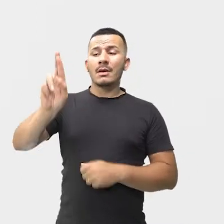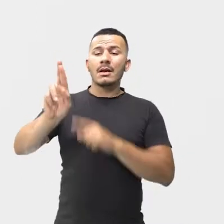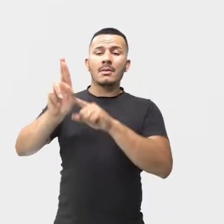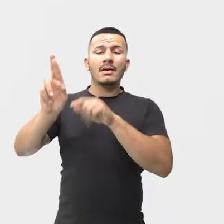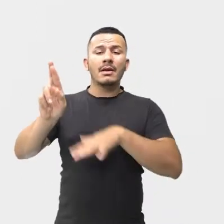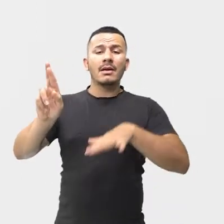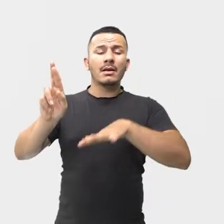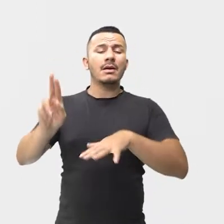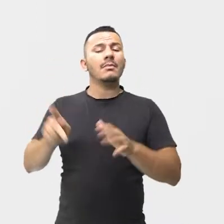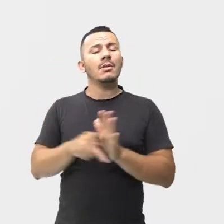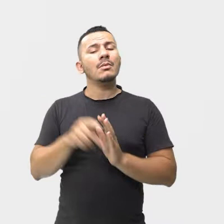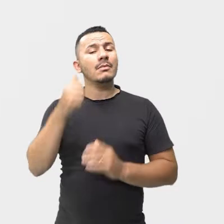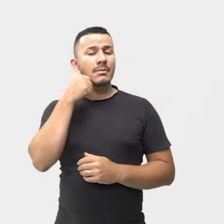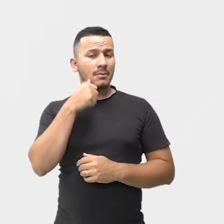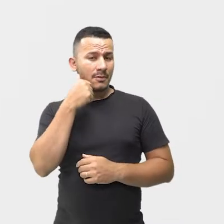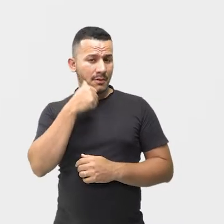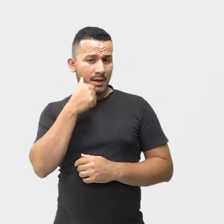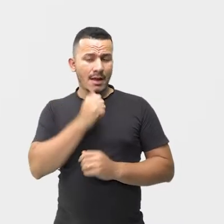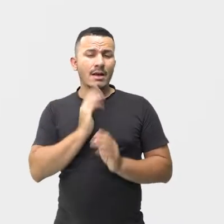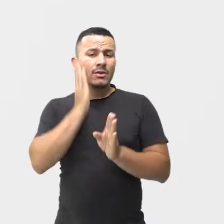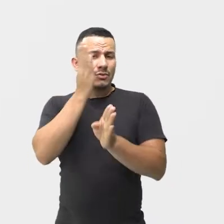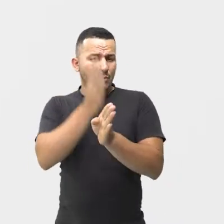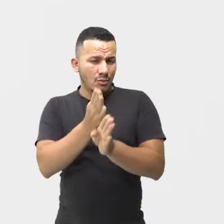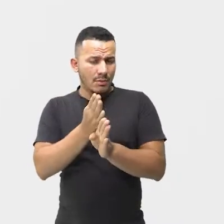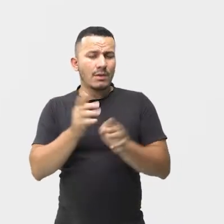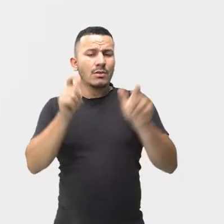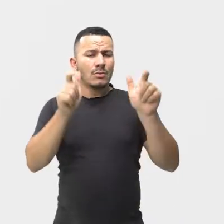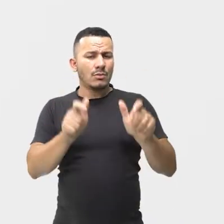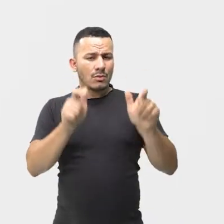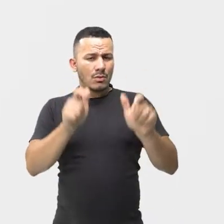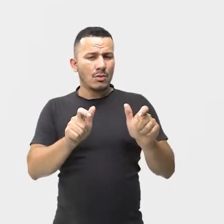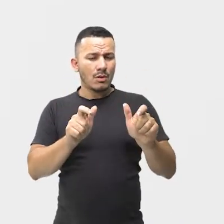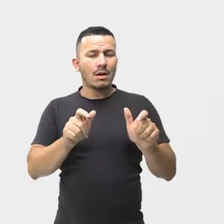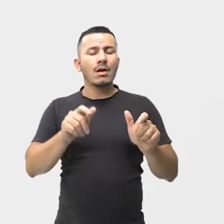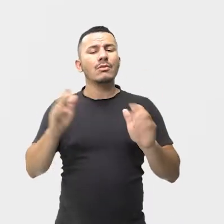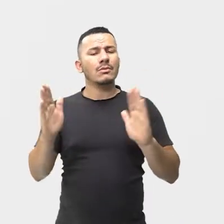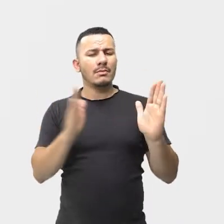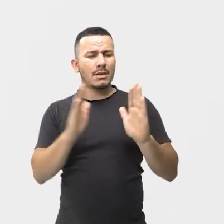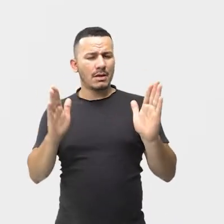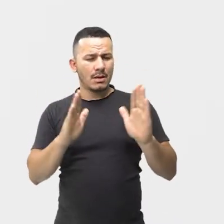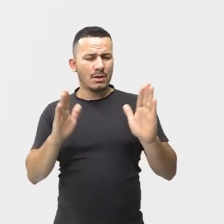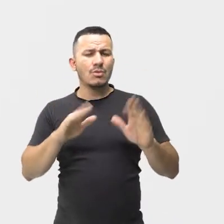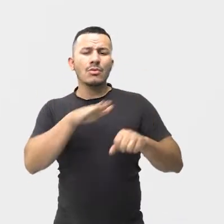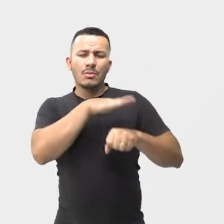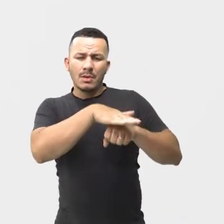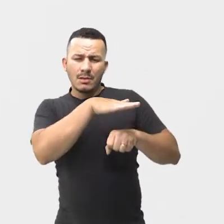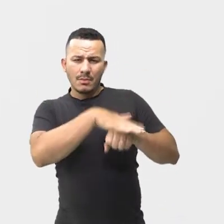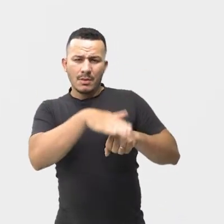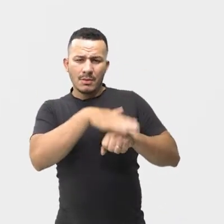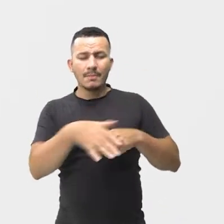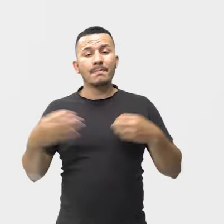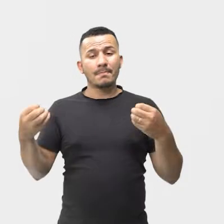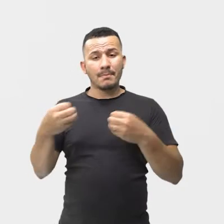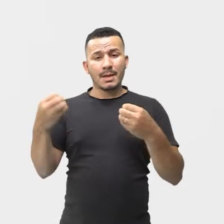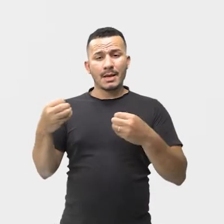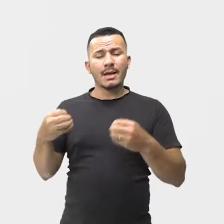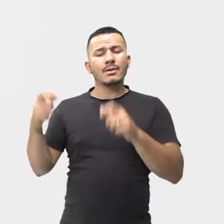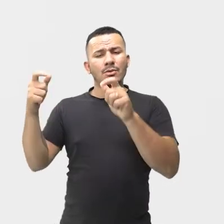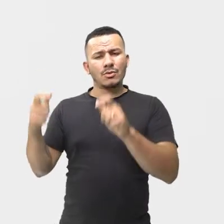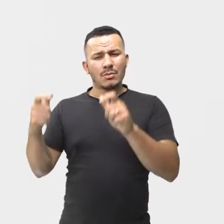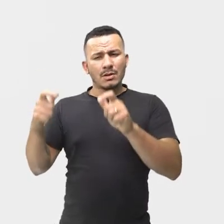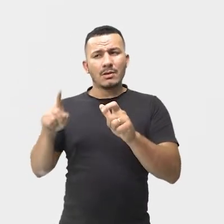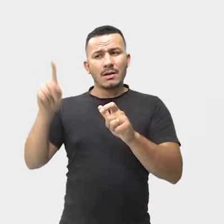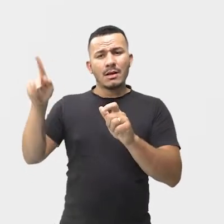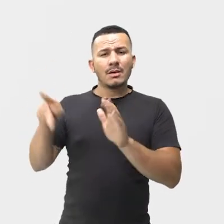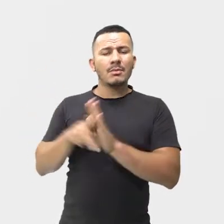estilisticamente uma mulher descoberta no sítio arqueológico do Paleolítico, situado perto de Willendorf,